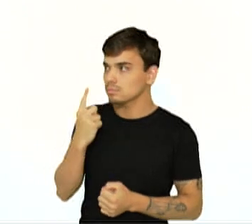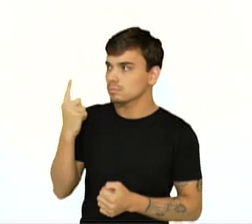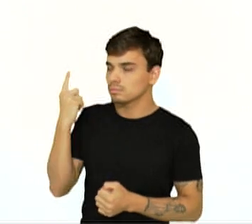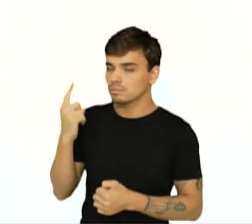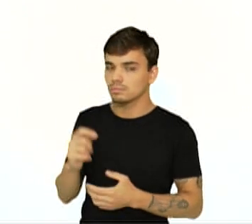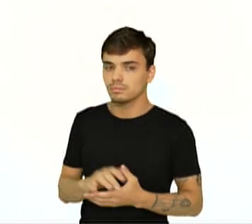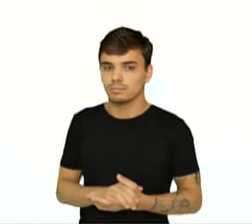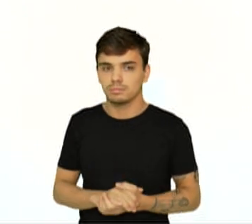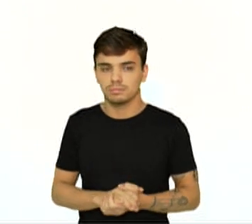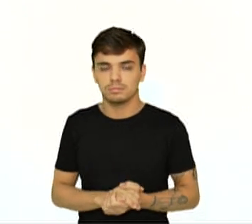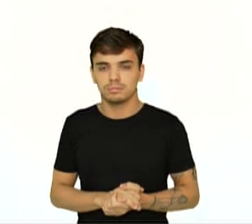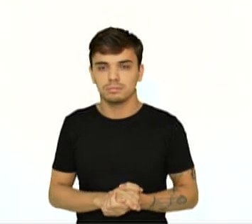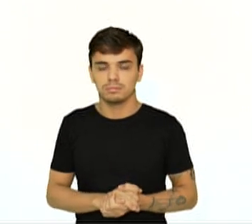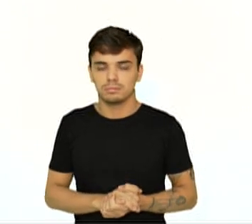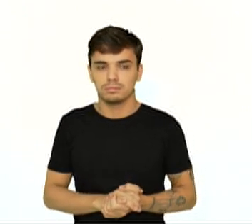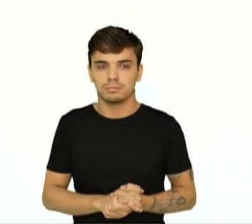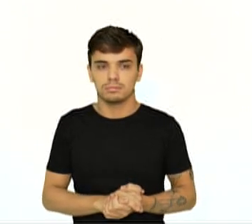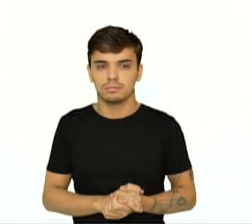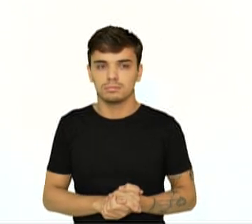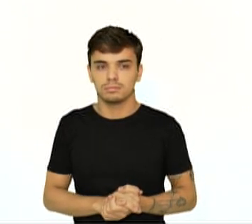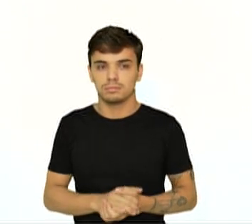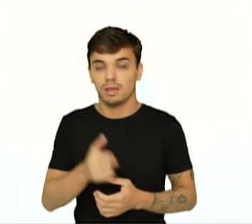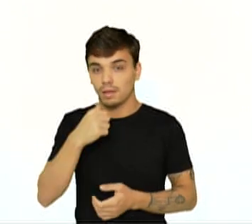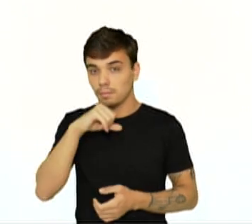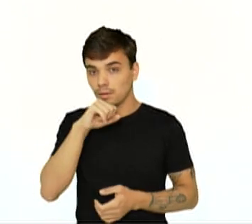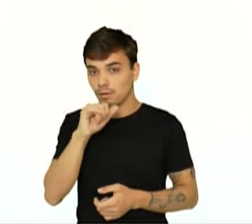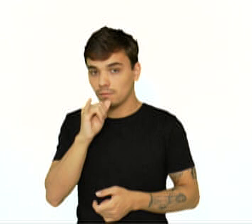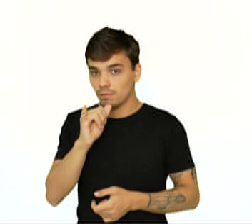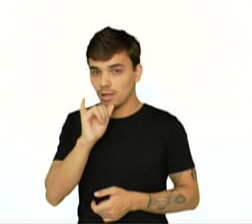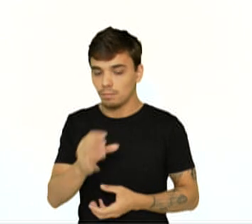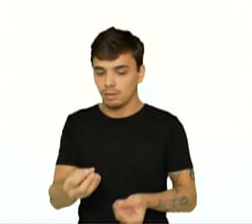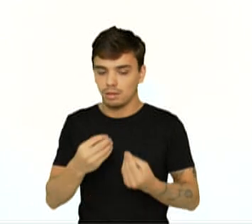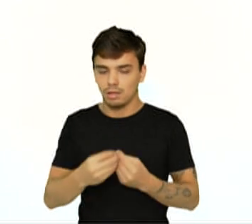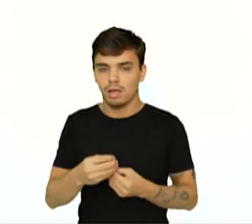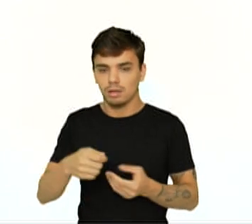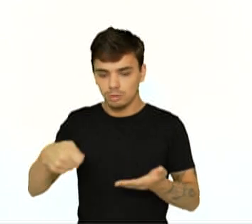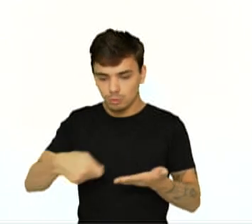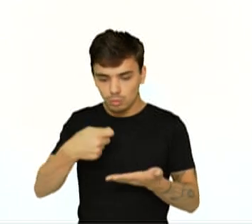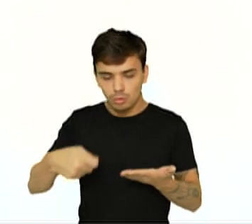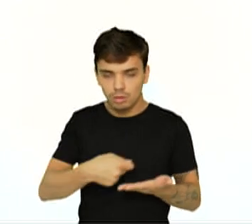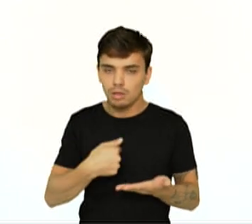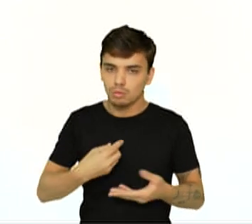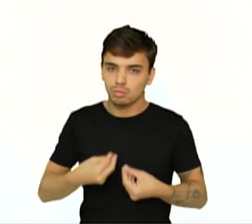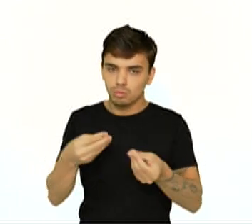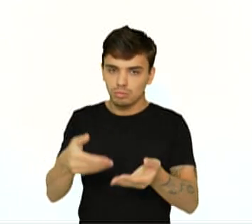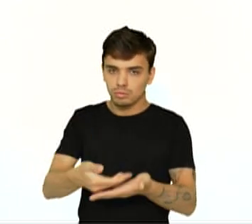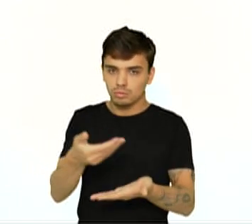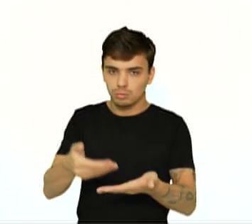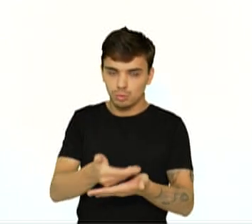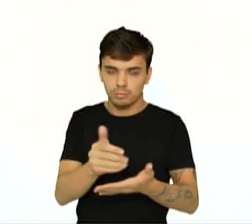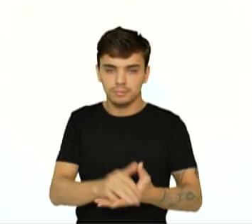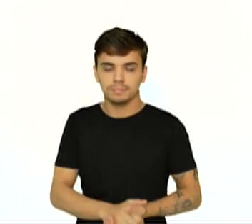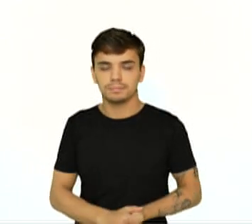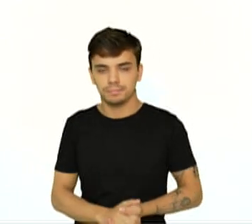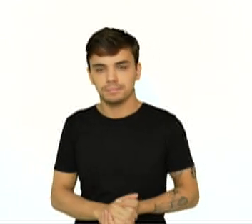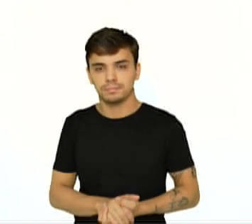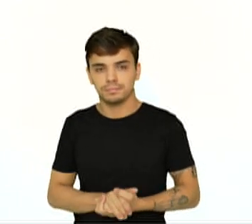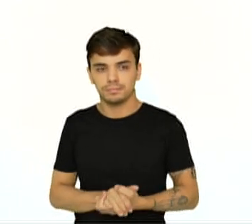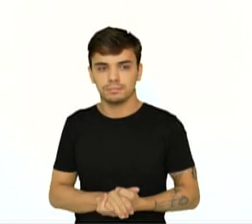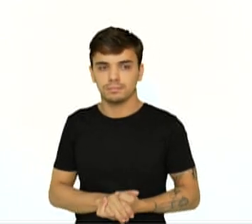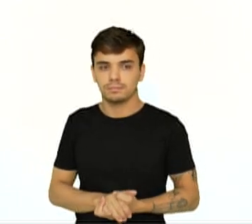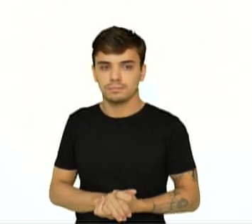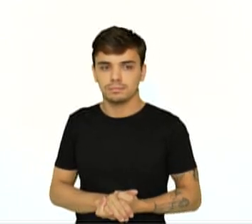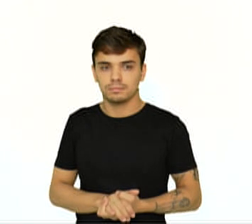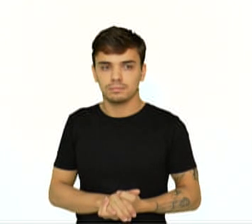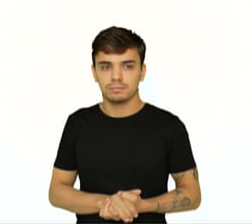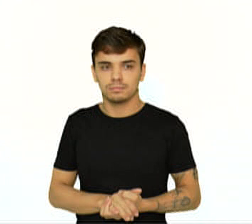la cuchara, né? A mãe diz, dê a colher. Eu te dou la sopa. Passa, pare, sou viejita, pero não